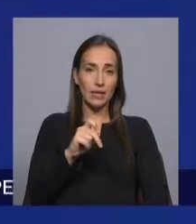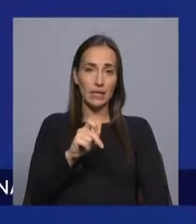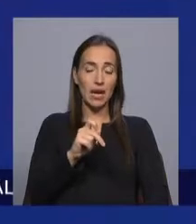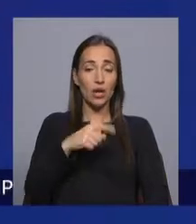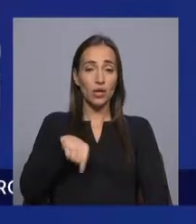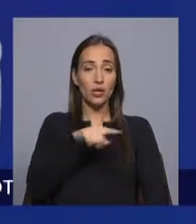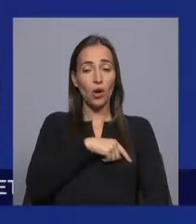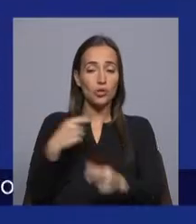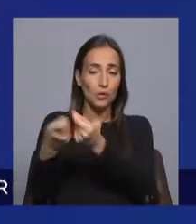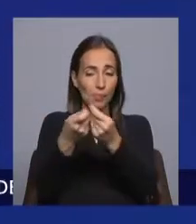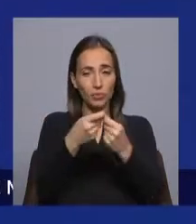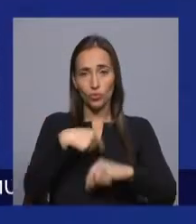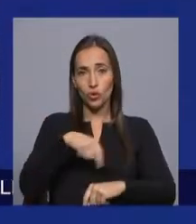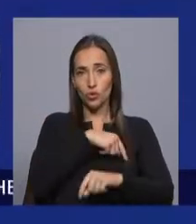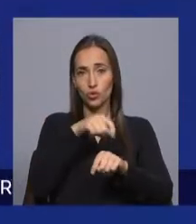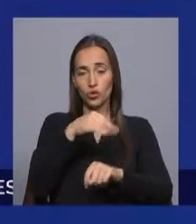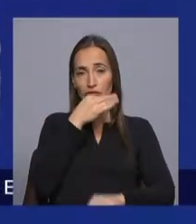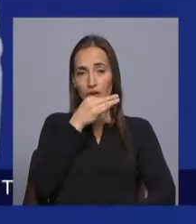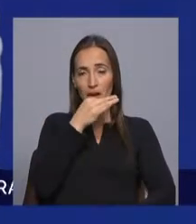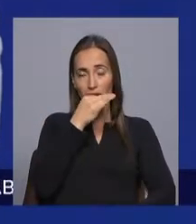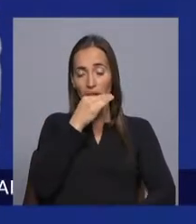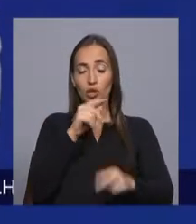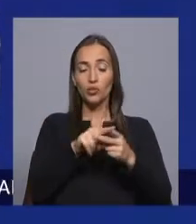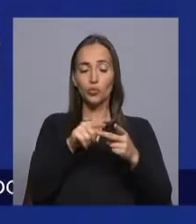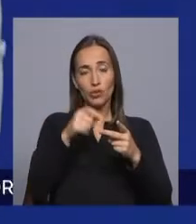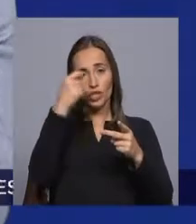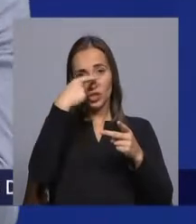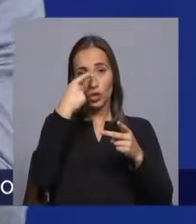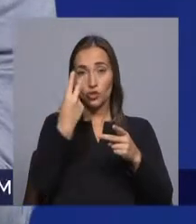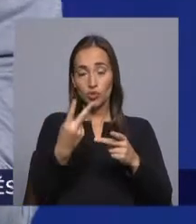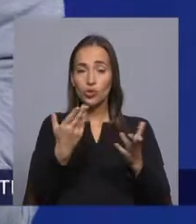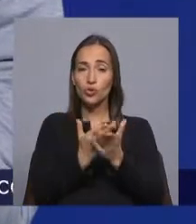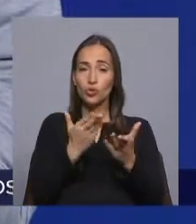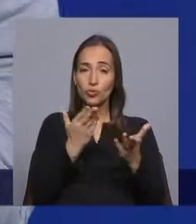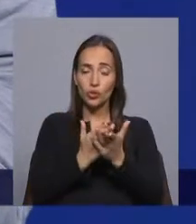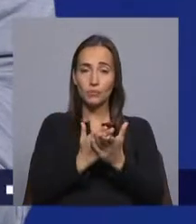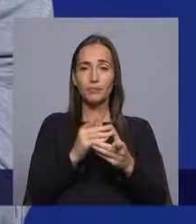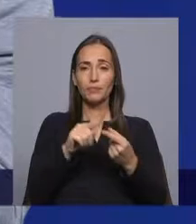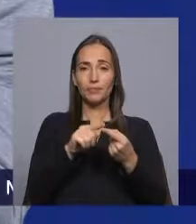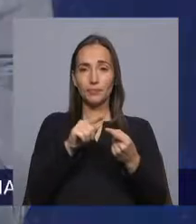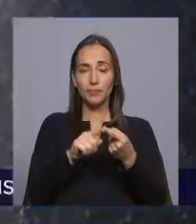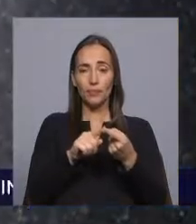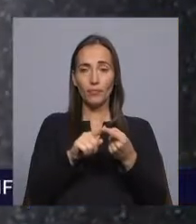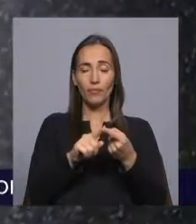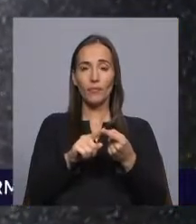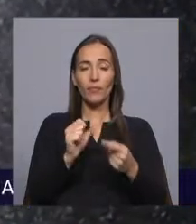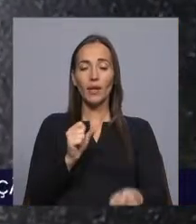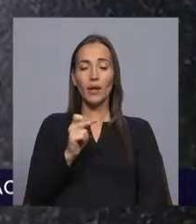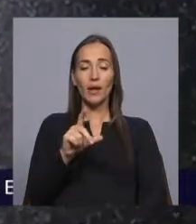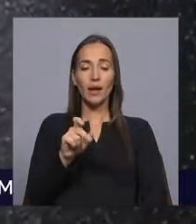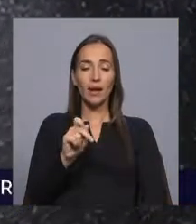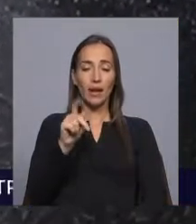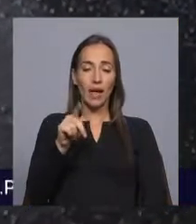redondezas que nós vamos falar hoje, nestas primeiras duas histórias. São mesmo dois estudos que nos levam, em primeiro lugar, às galáxias